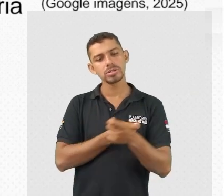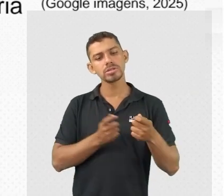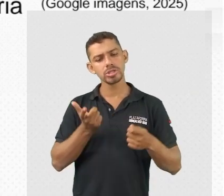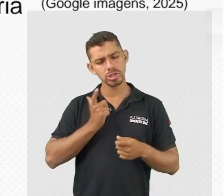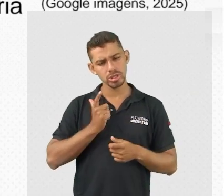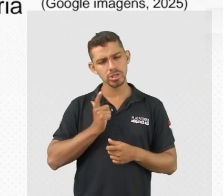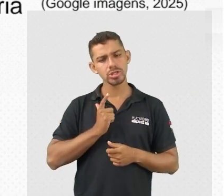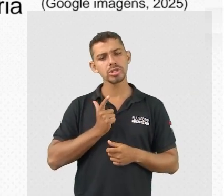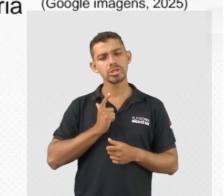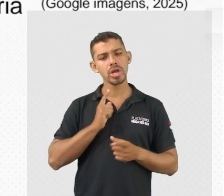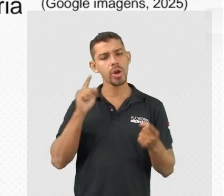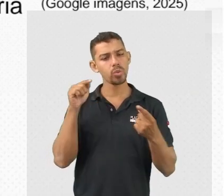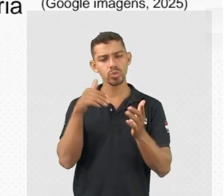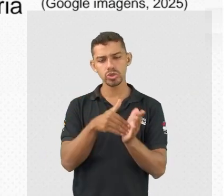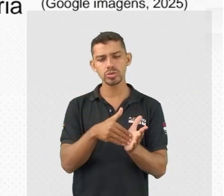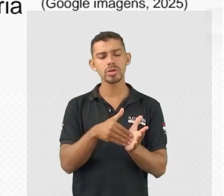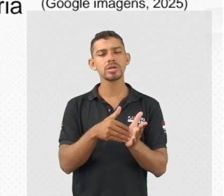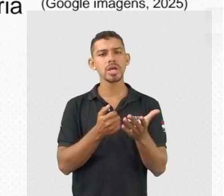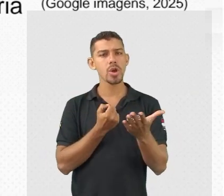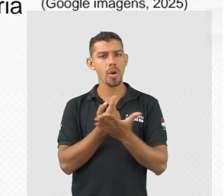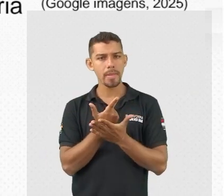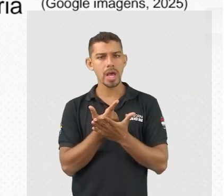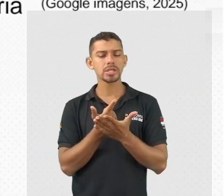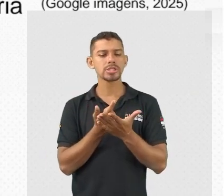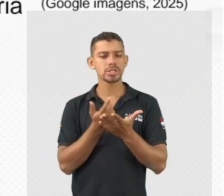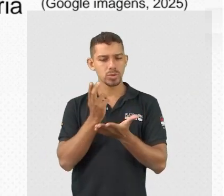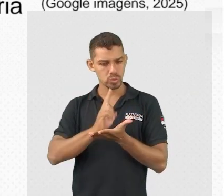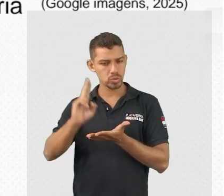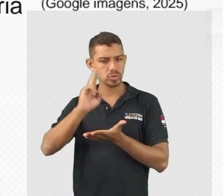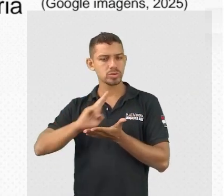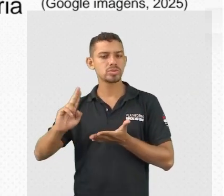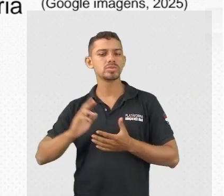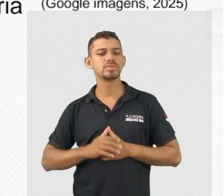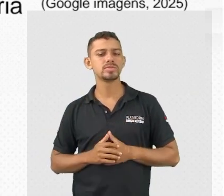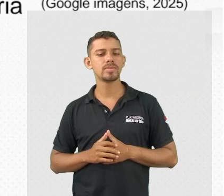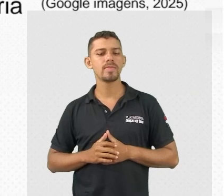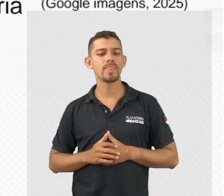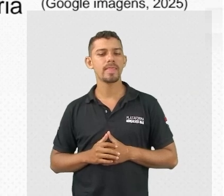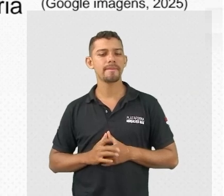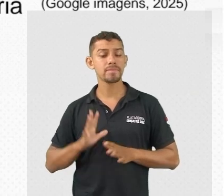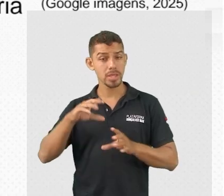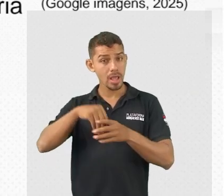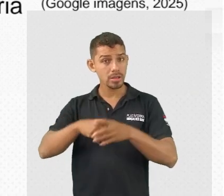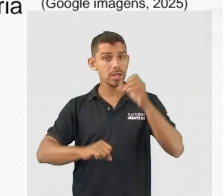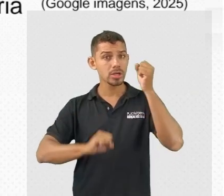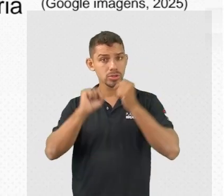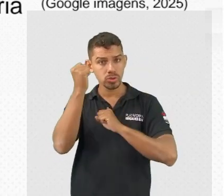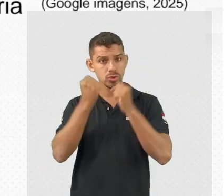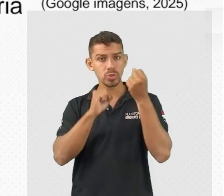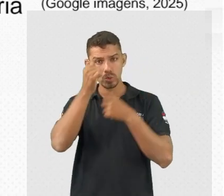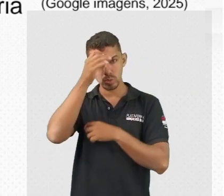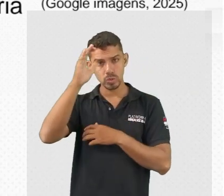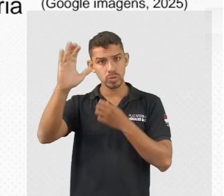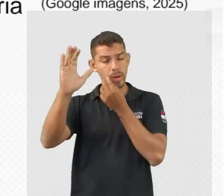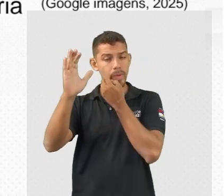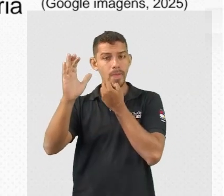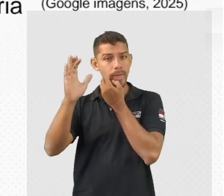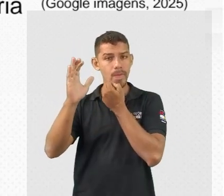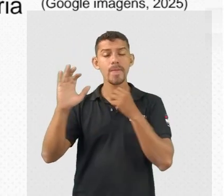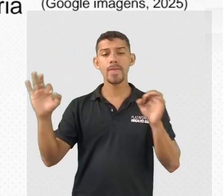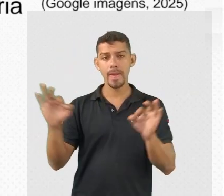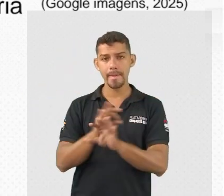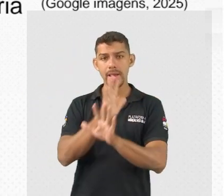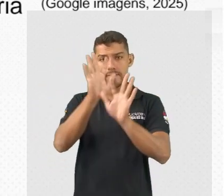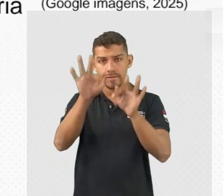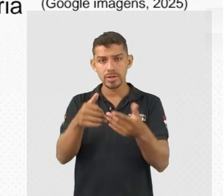como finalidade última serem compradas e serem consumidas. Ou seja, dentro da indústria cultural, a arte perde o seu